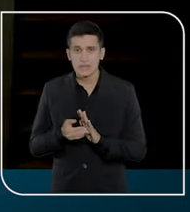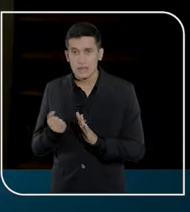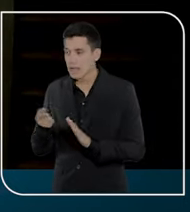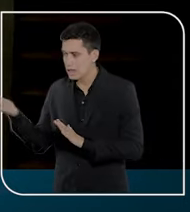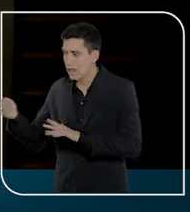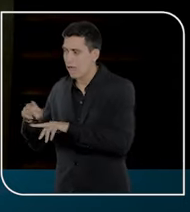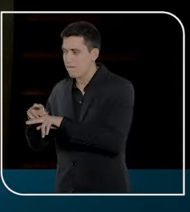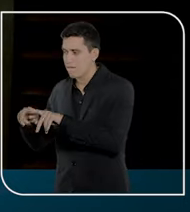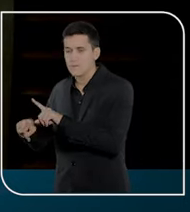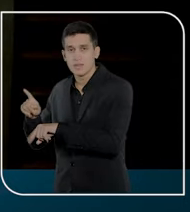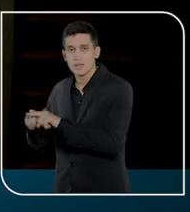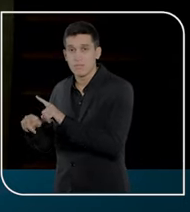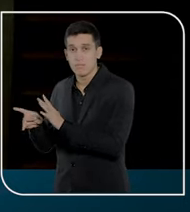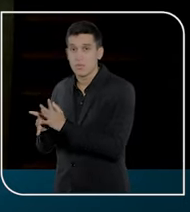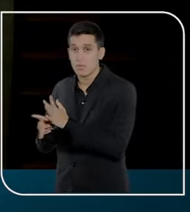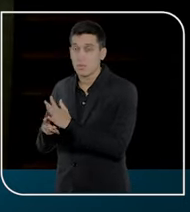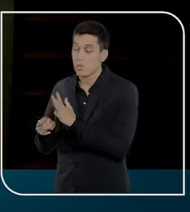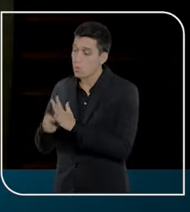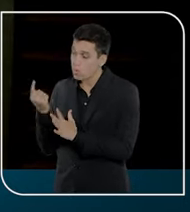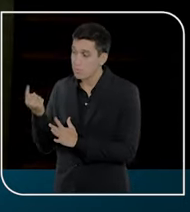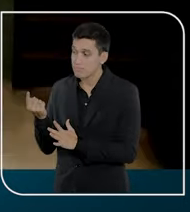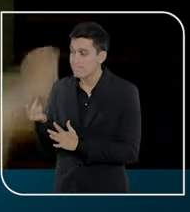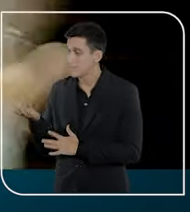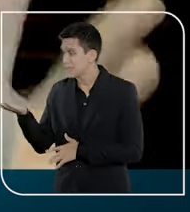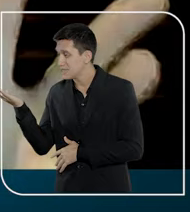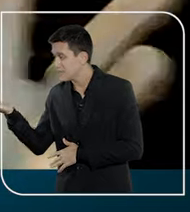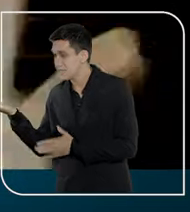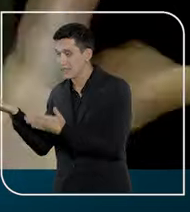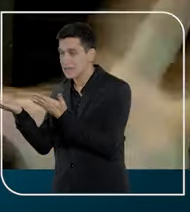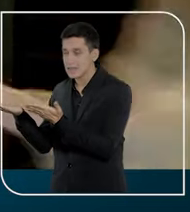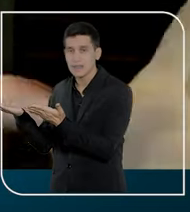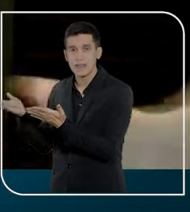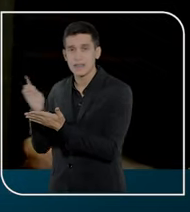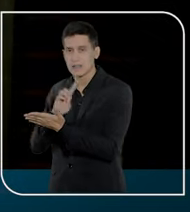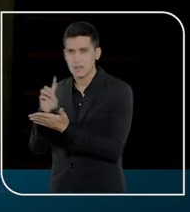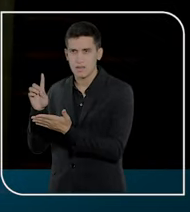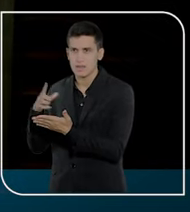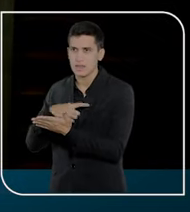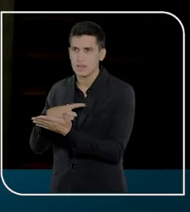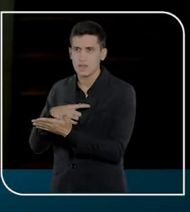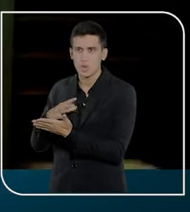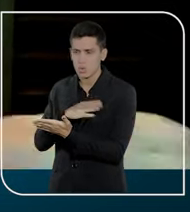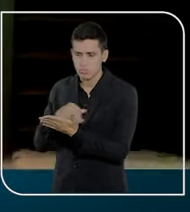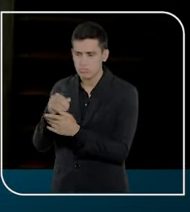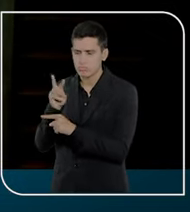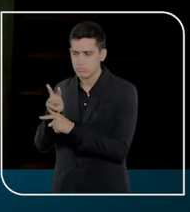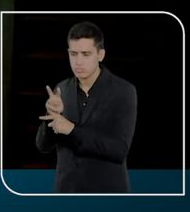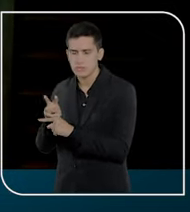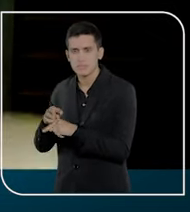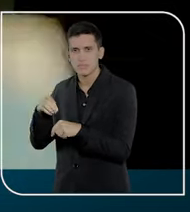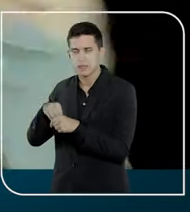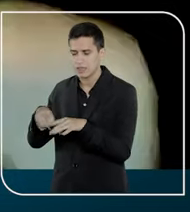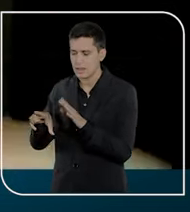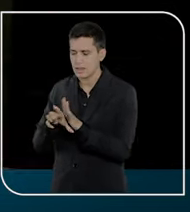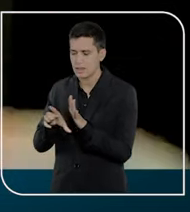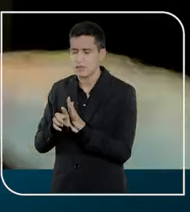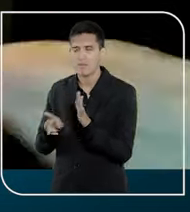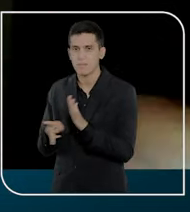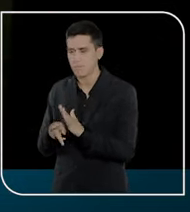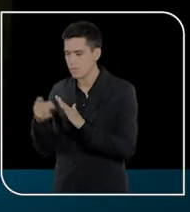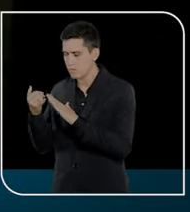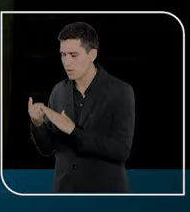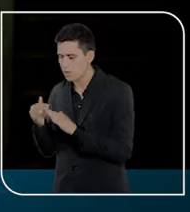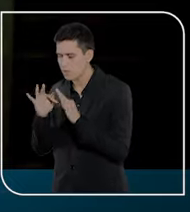de uma das partes e não é bem de família, não tem a proteção legal de bem de família com relação